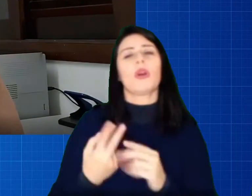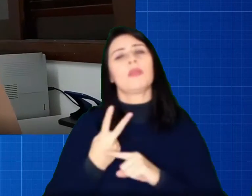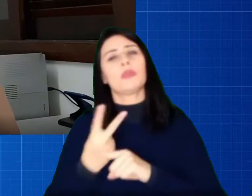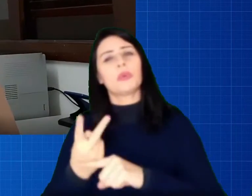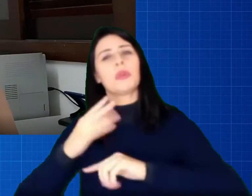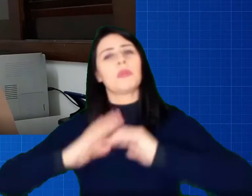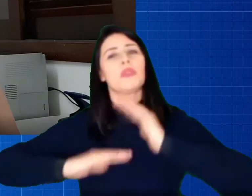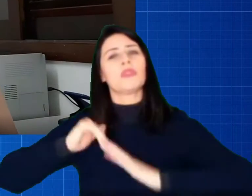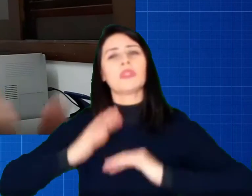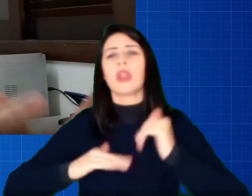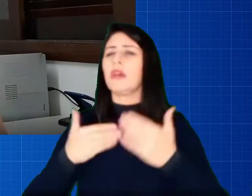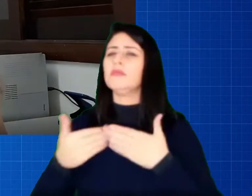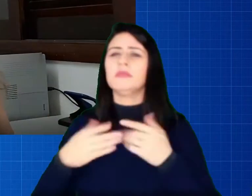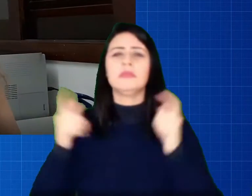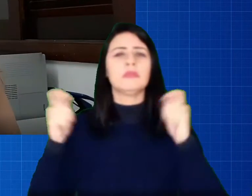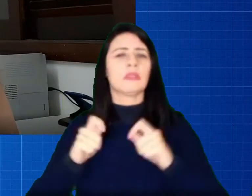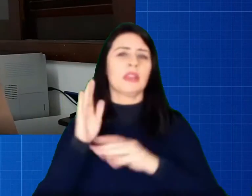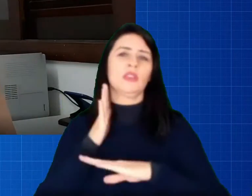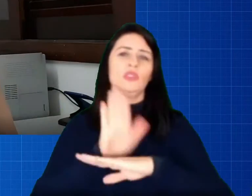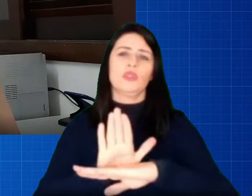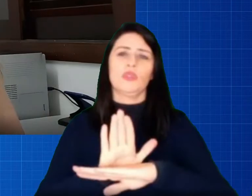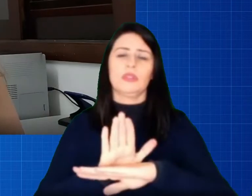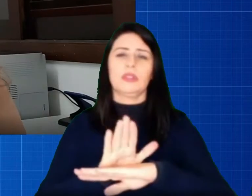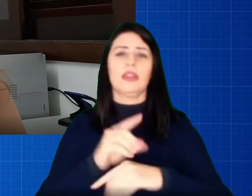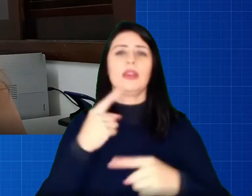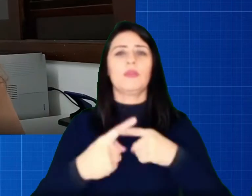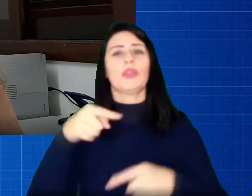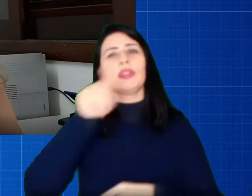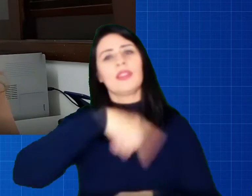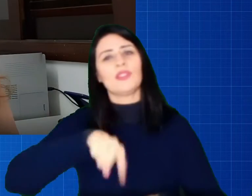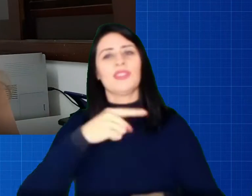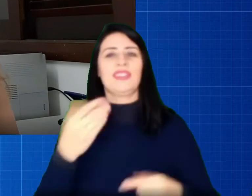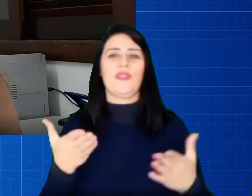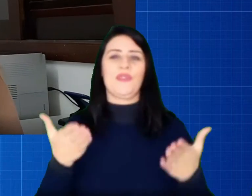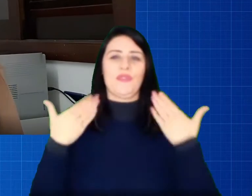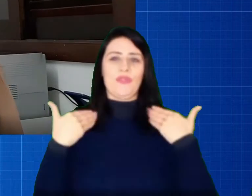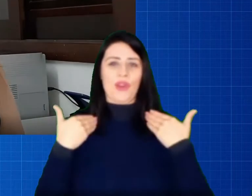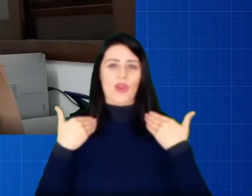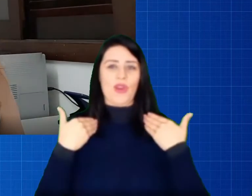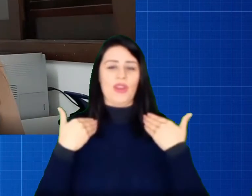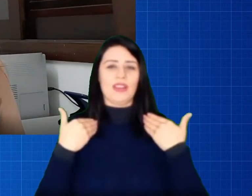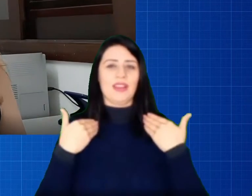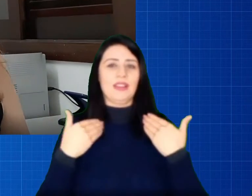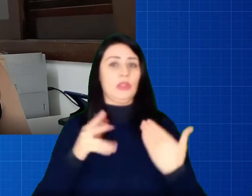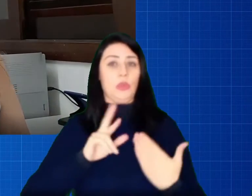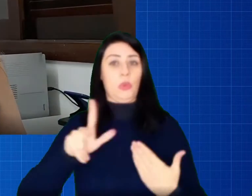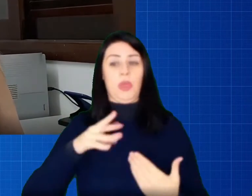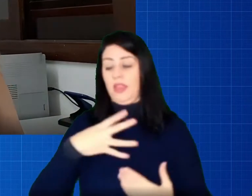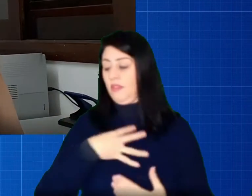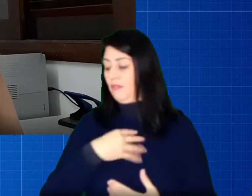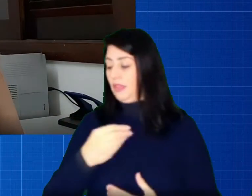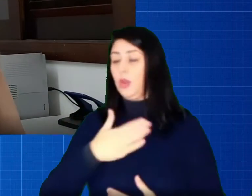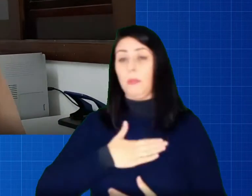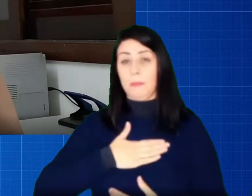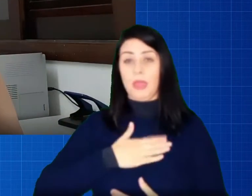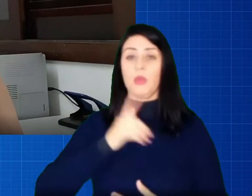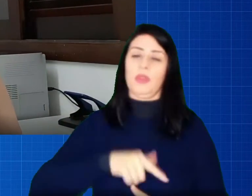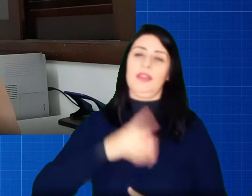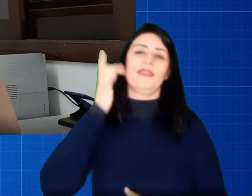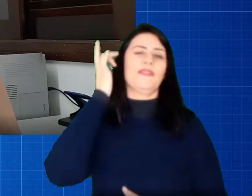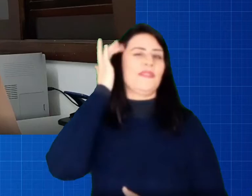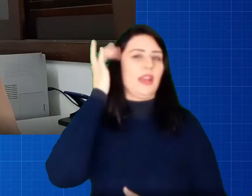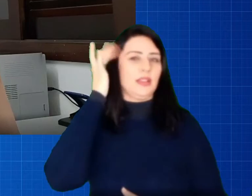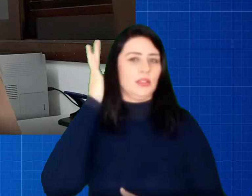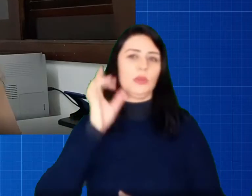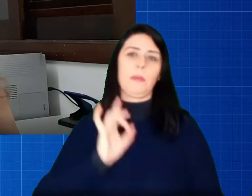Procure um serviço de saúde, procure a escola, procure algum profissional que possa te ajudar. Porque a gente, quando está de fora, como a Cleo